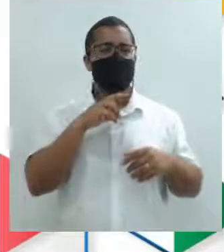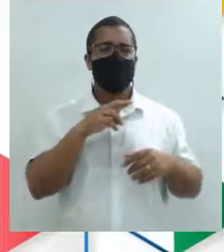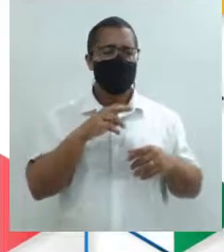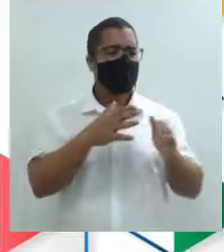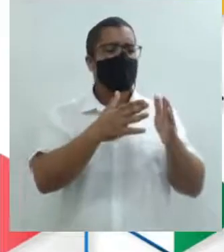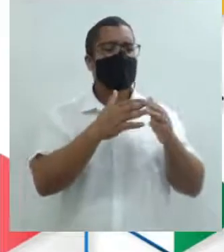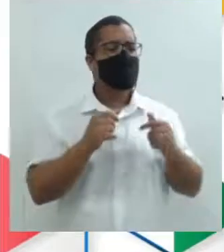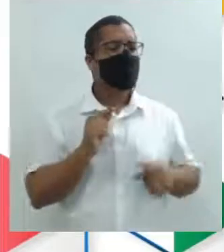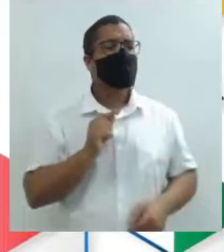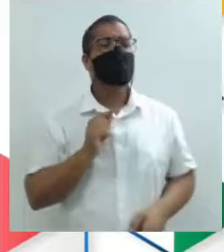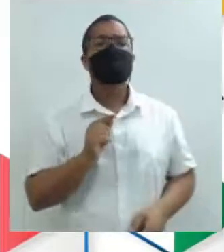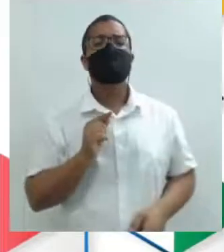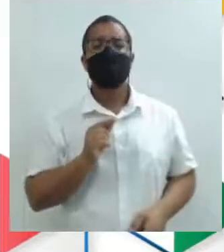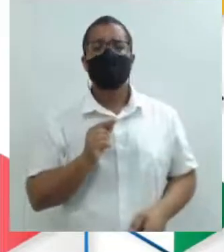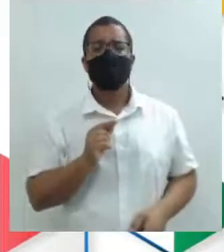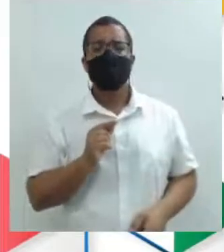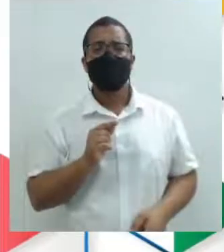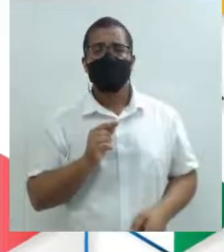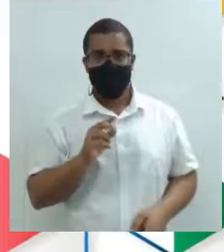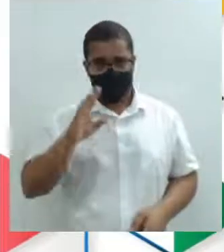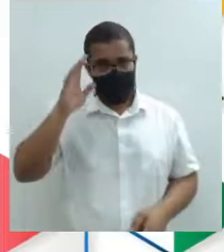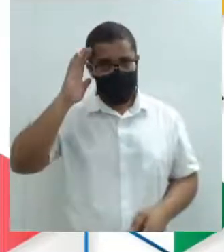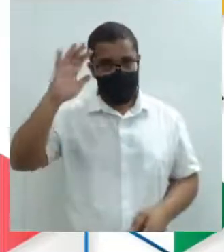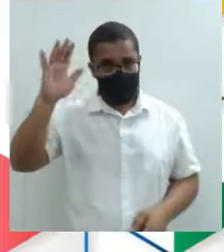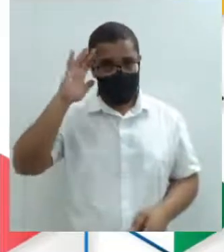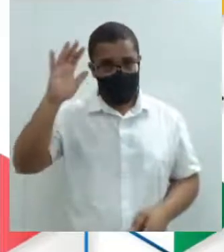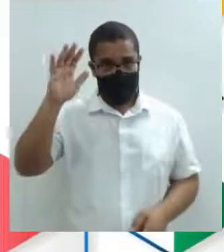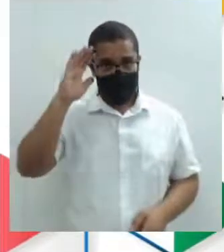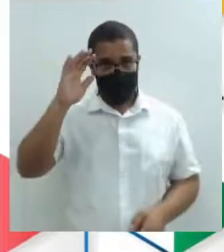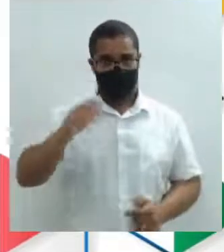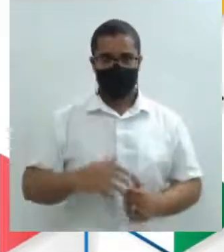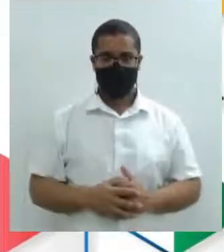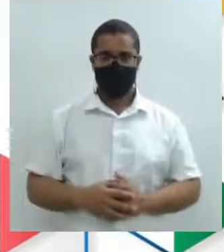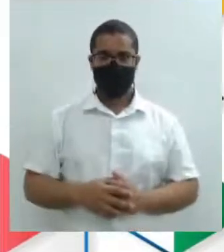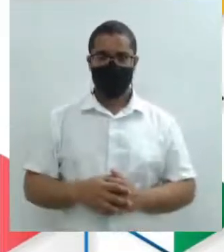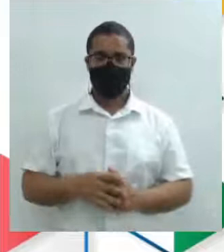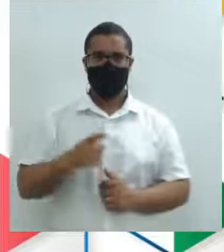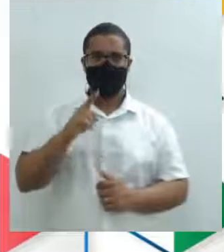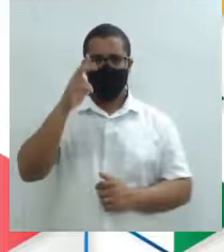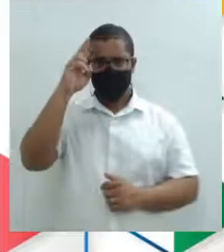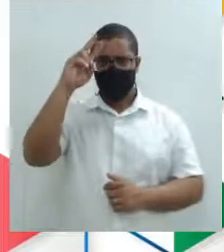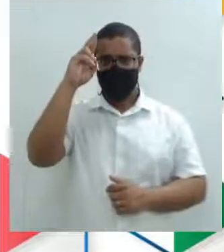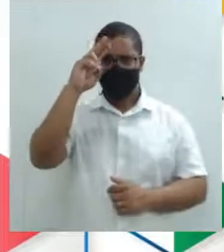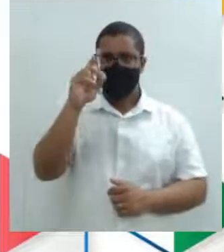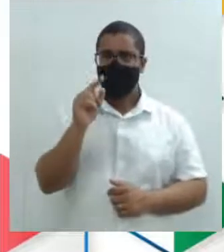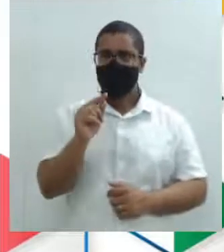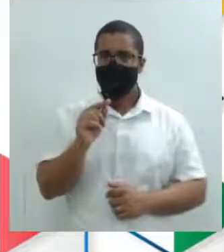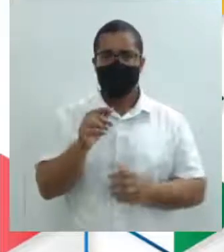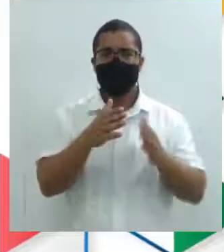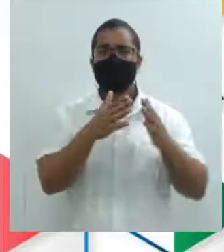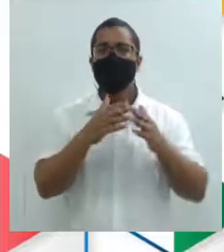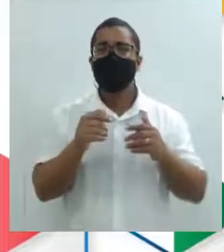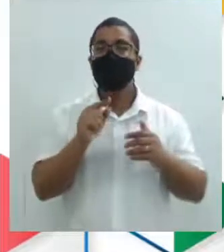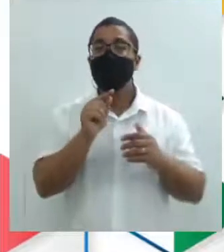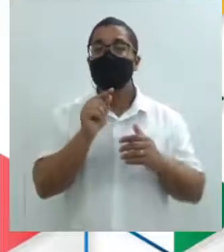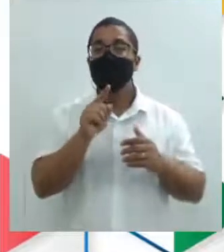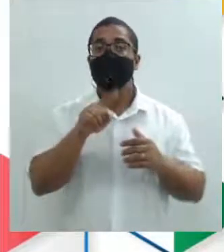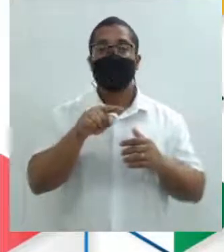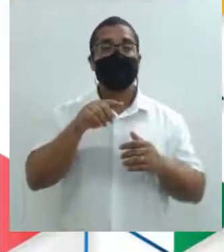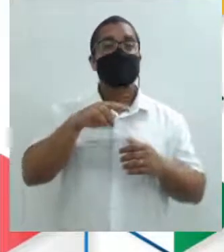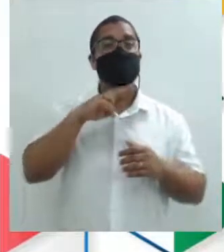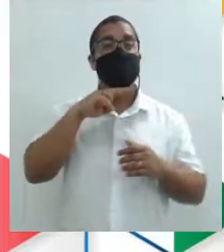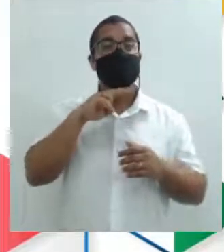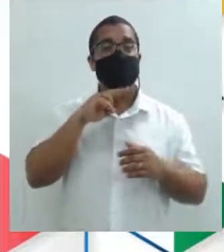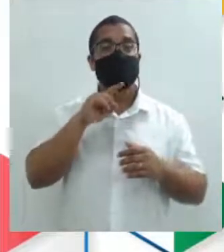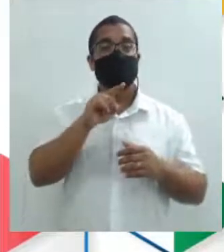ela pediu? Então, vamos pensar um pouco para responder. O que foi que ela pediu? Pediu para que a